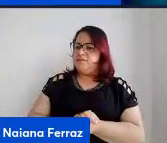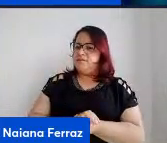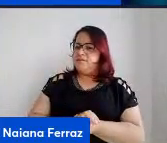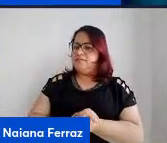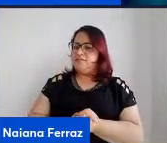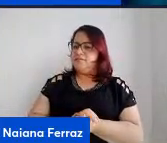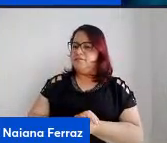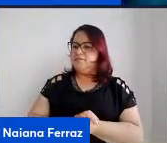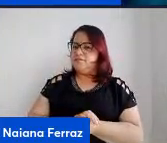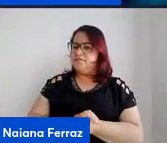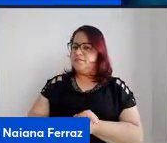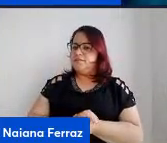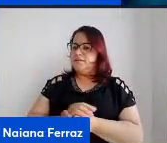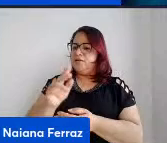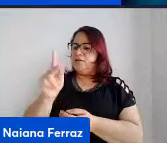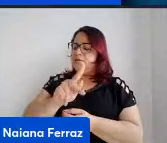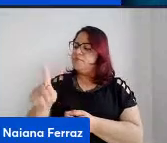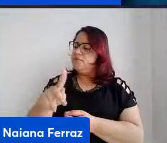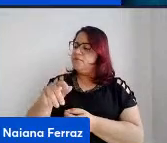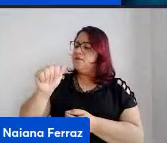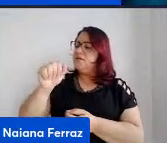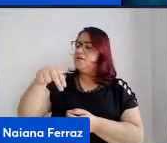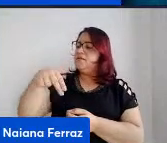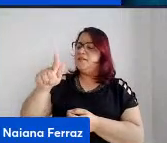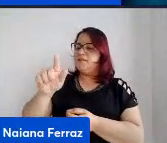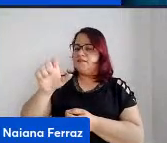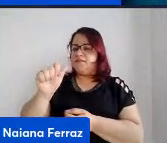Oi, professora Ângela.